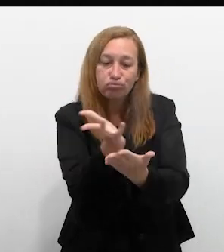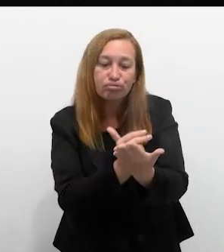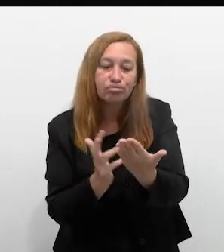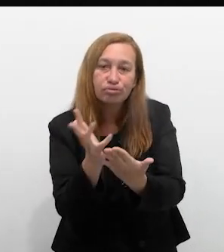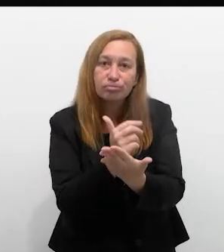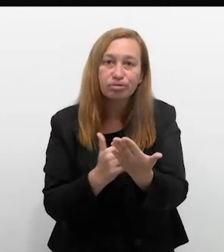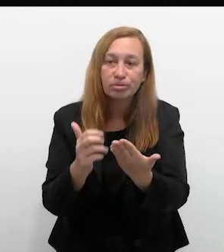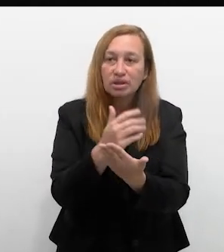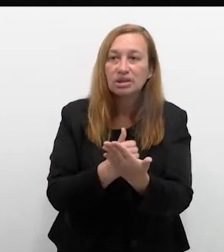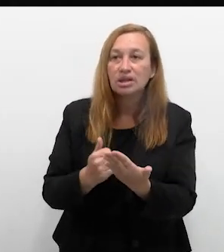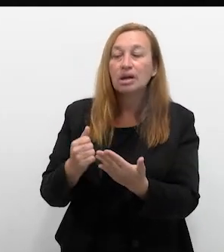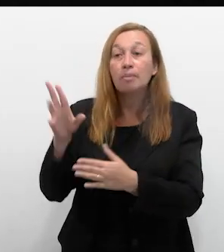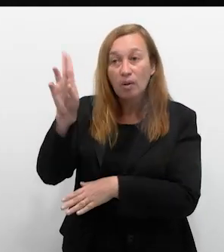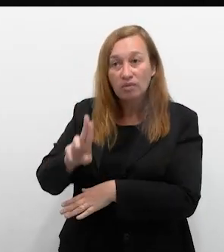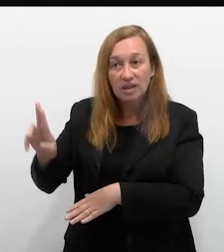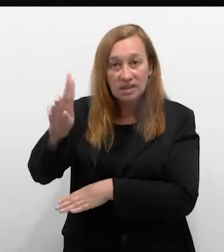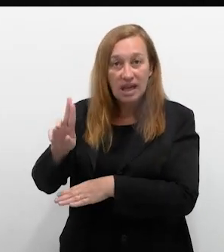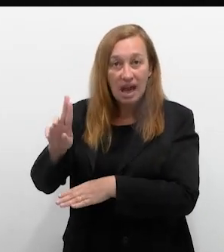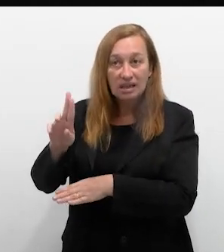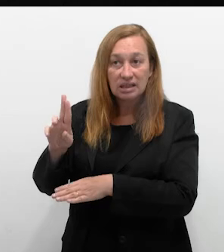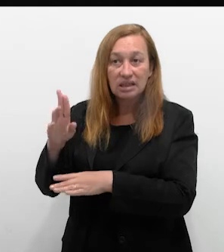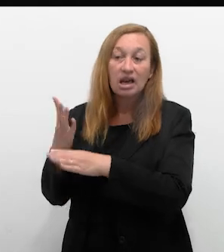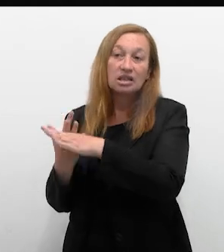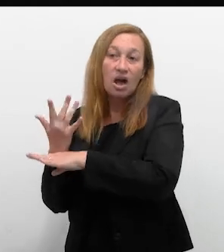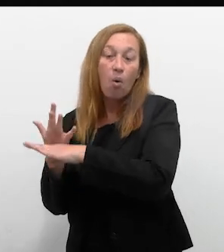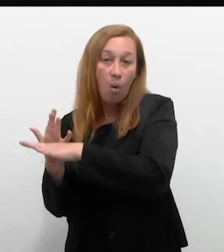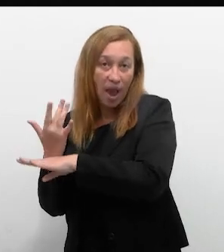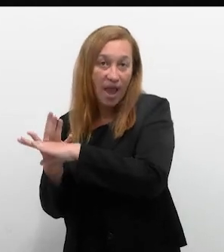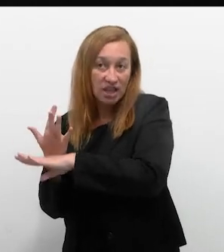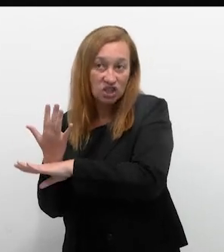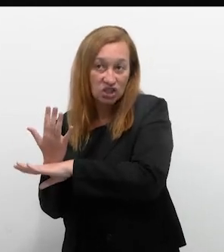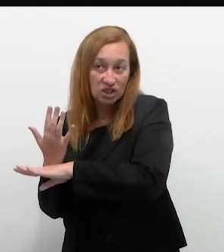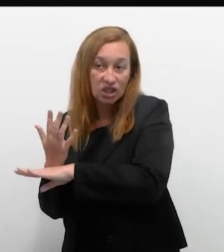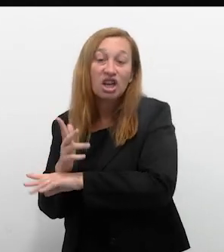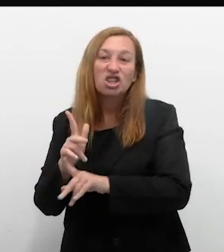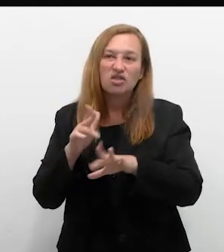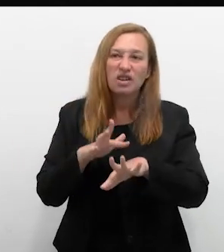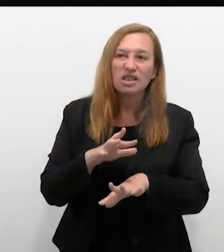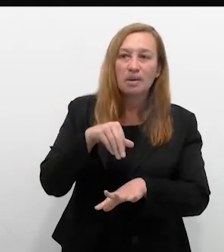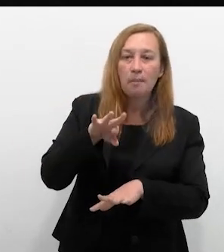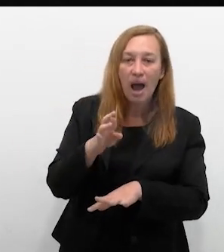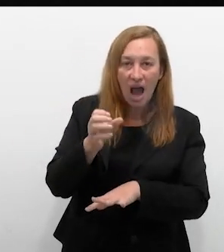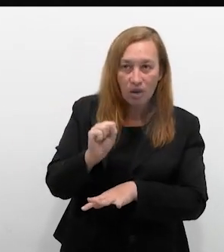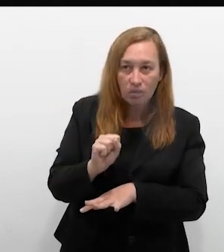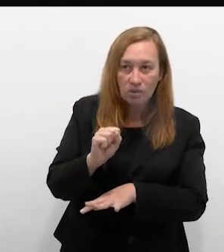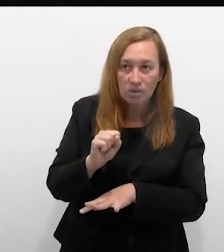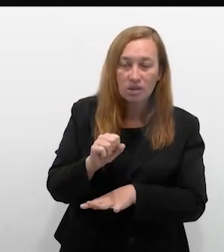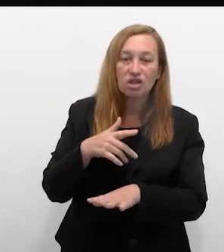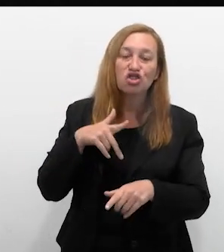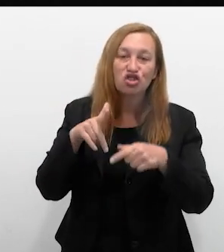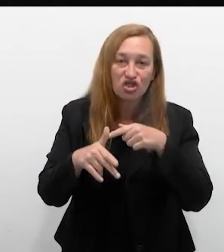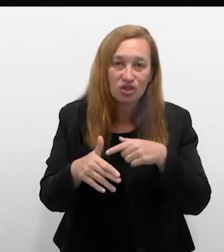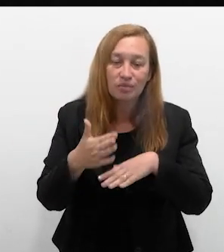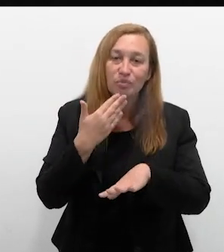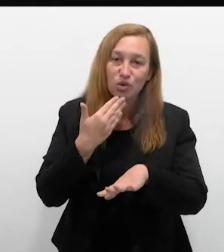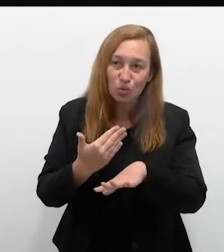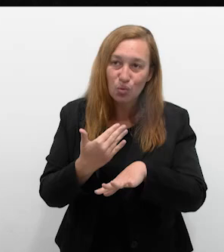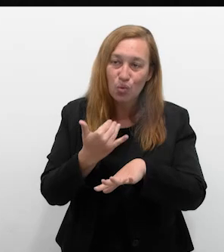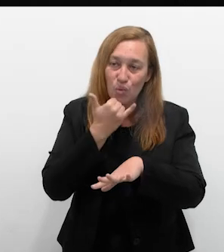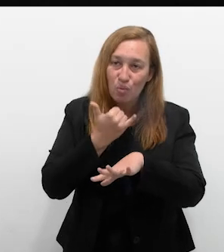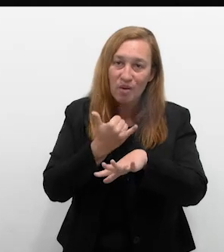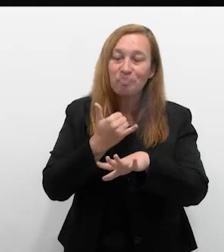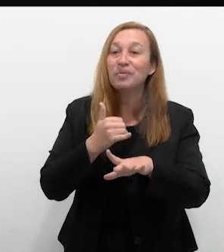material de desenhos para a UERJ, né? O professor Leitão, que é biógrafo Diferente dela. do Max Lopes, né? Desculpa te interromper, mas